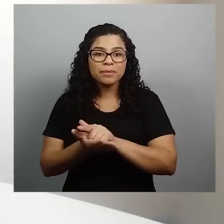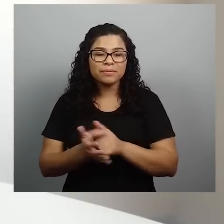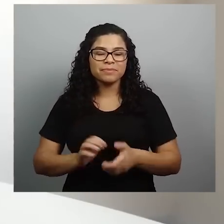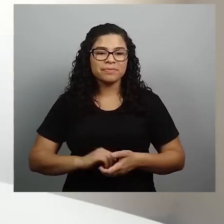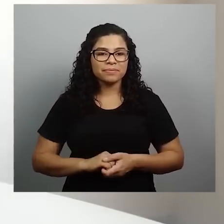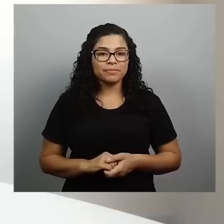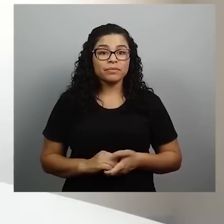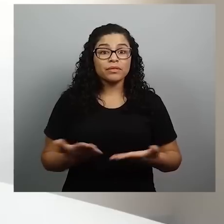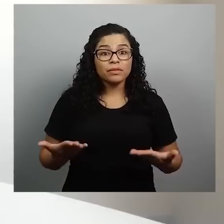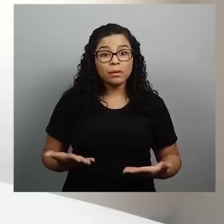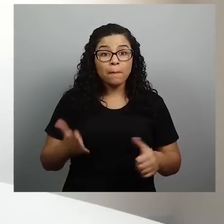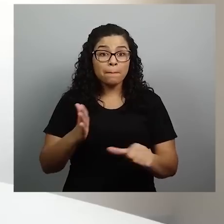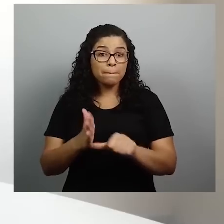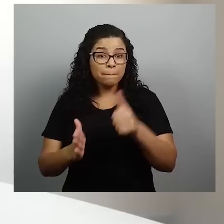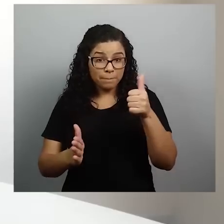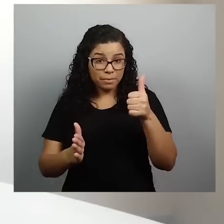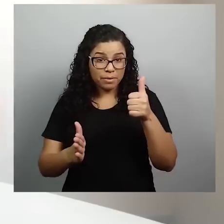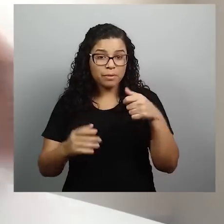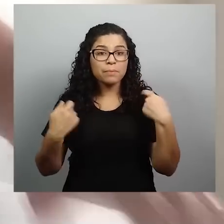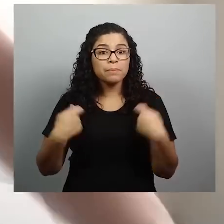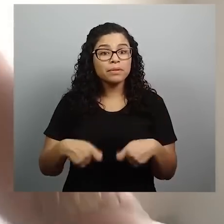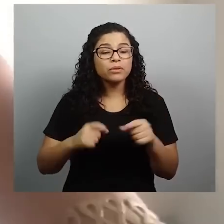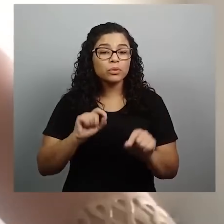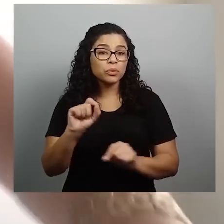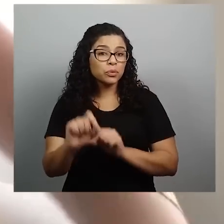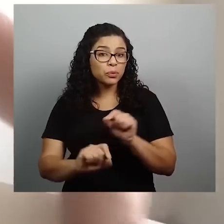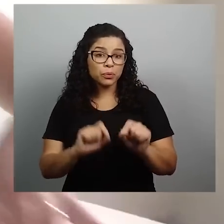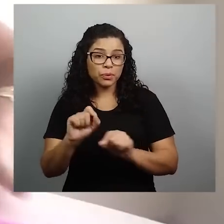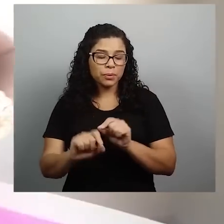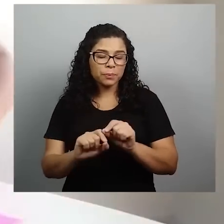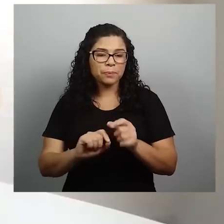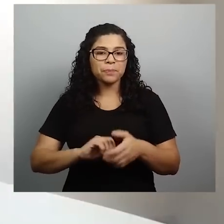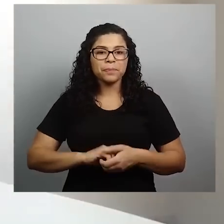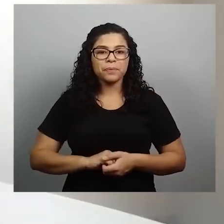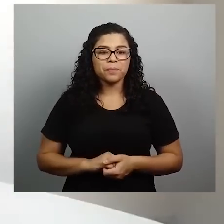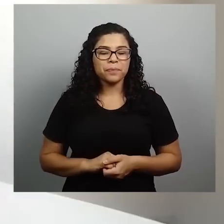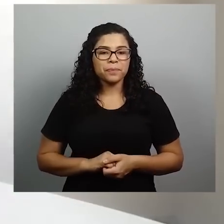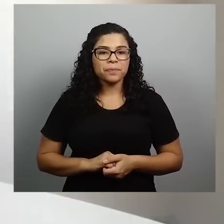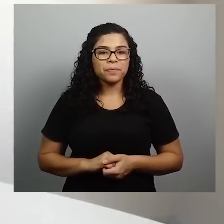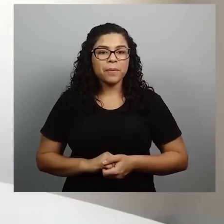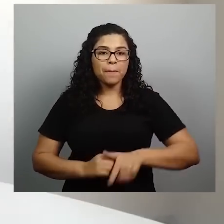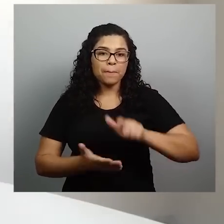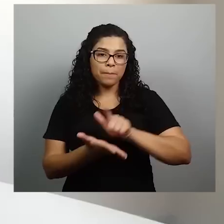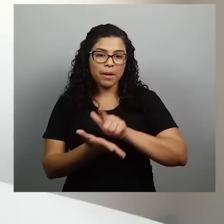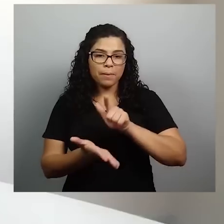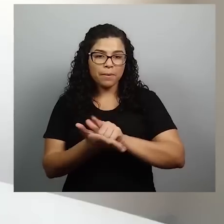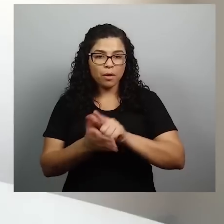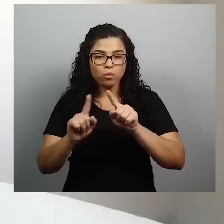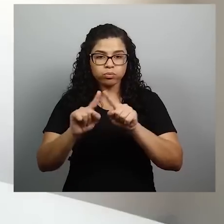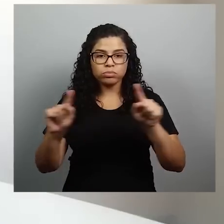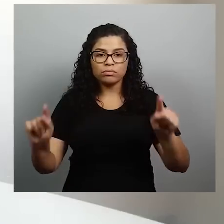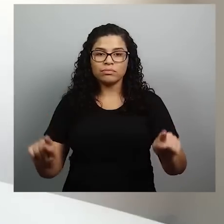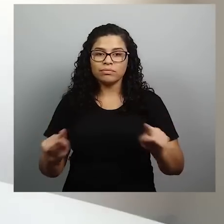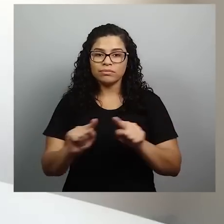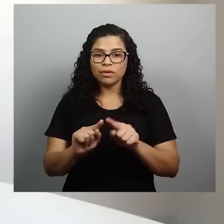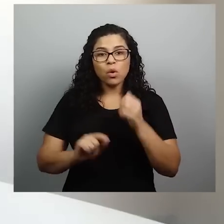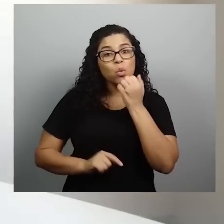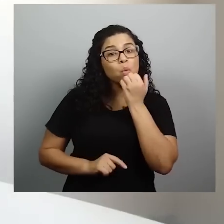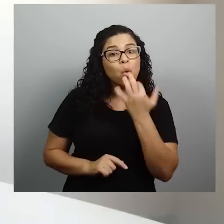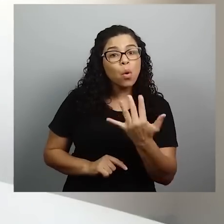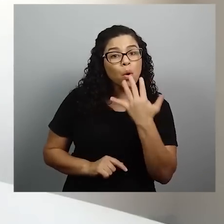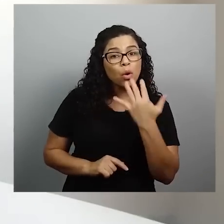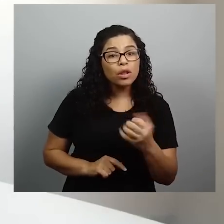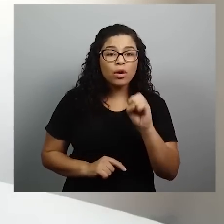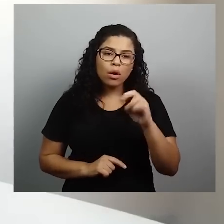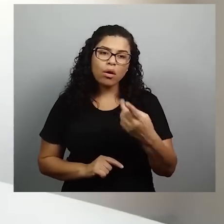papel? Para o primeiro modelo, vamos precisar de uma folha, Pode ser dessa de tamanho sulfite,